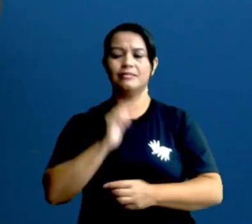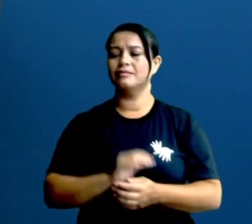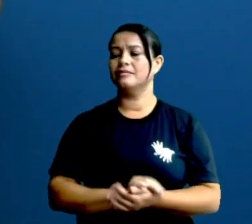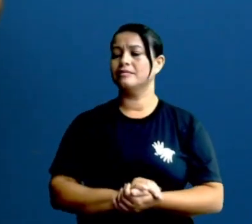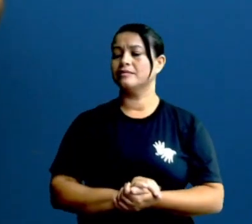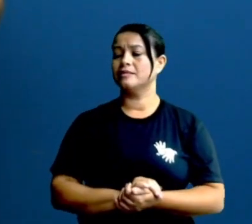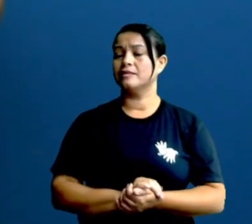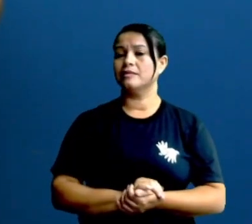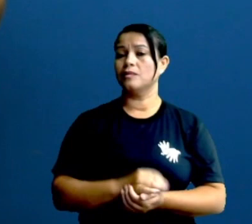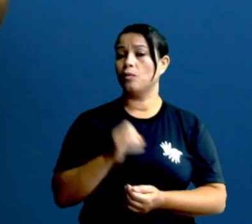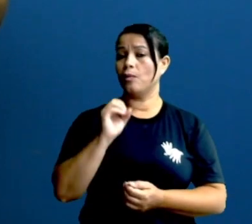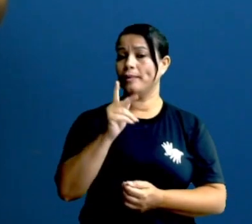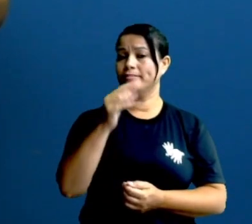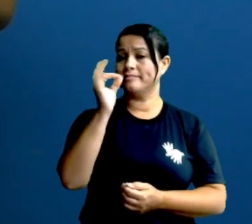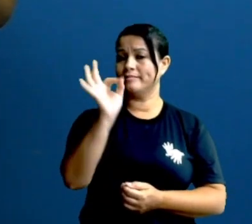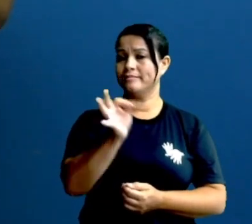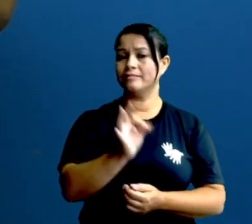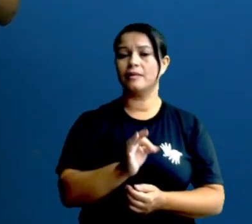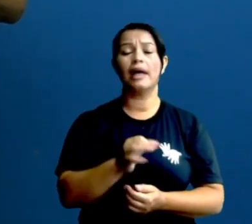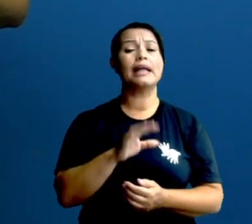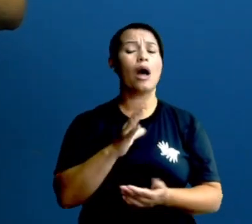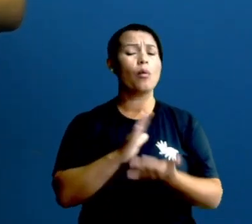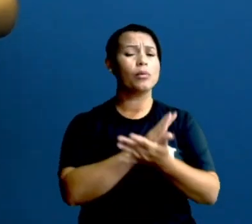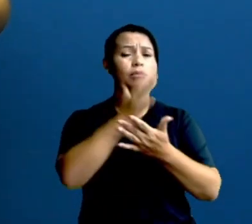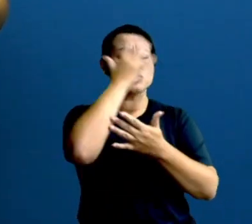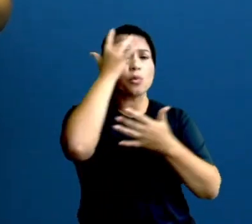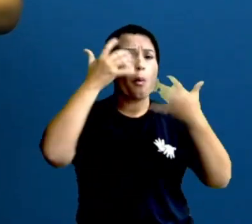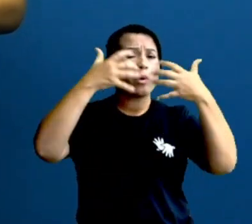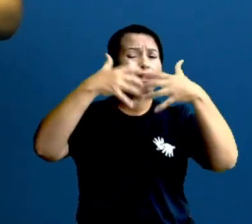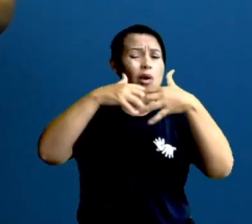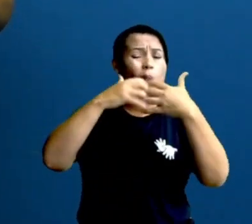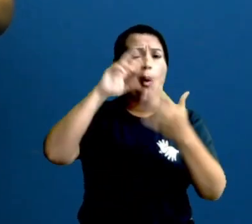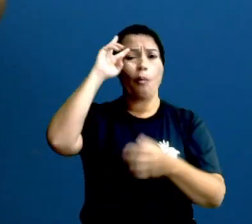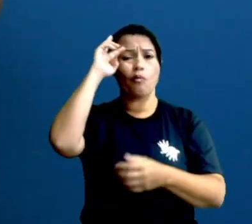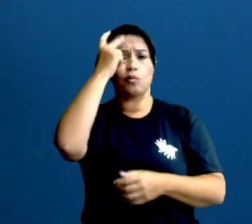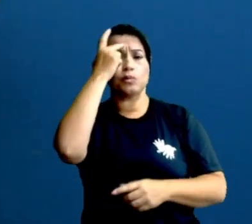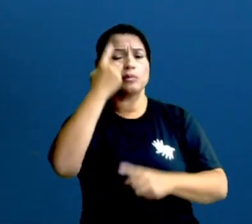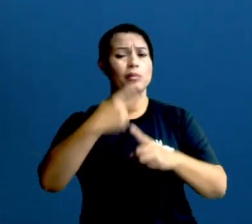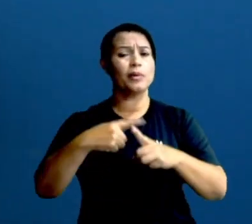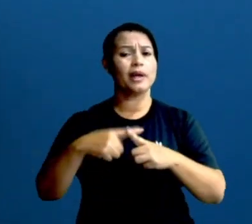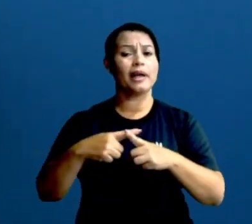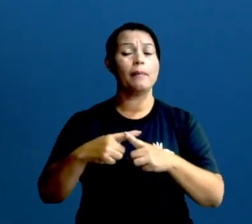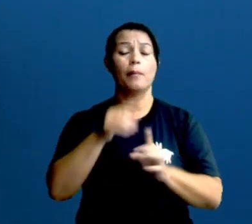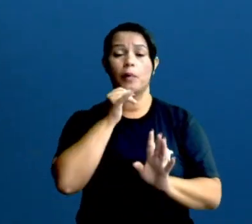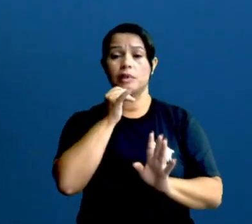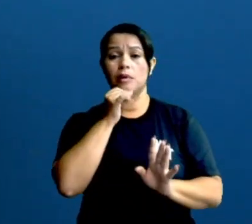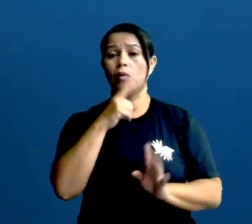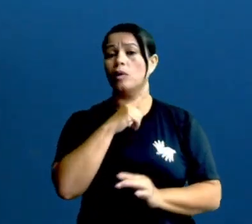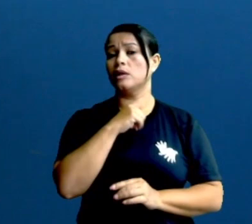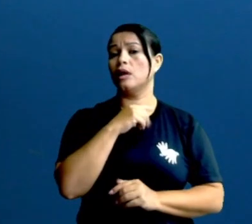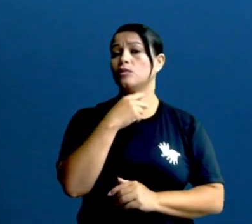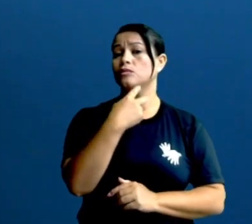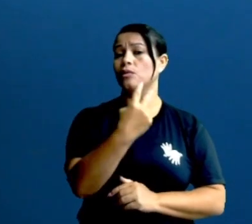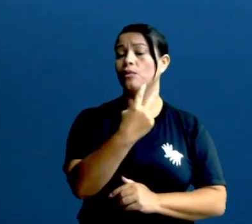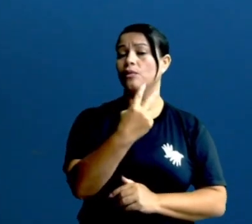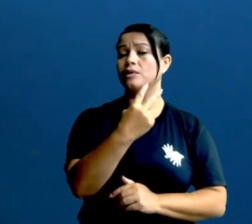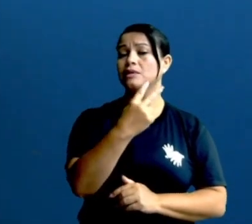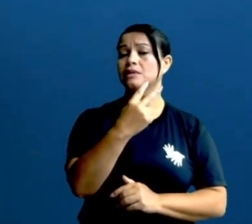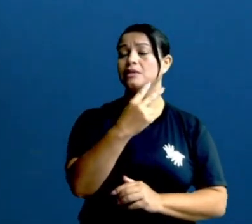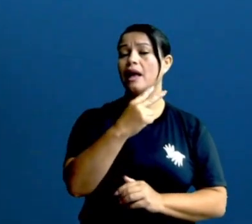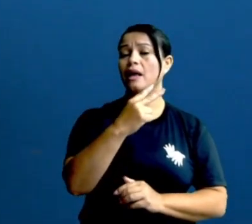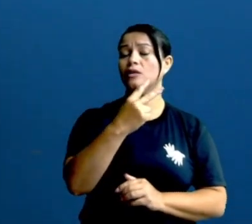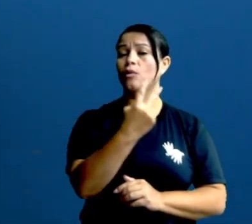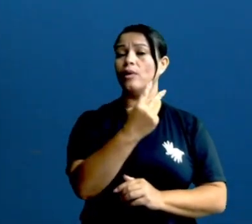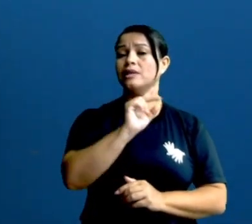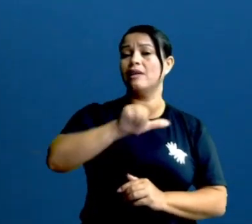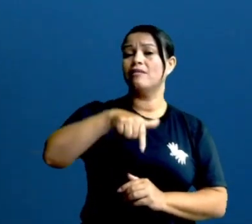16. Tá certo? Muita gente se confunde porque é o seguinte, um exemplo, eu tenho 2 elevado a